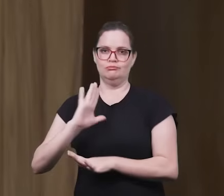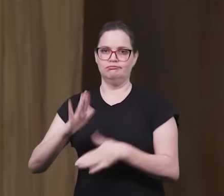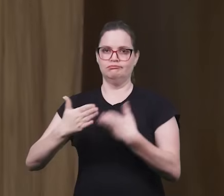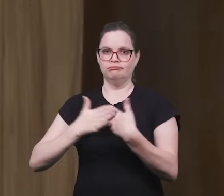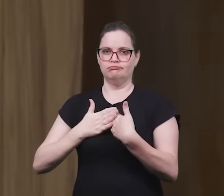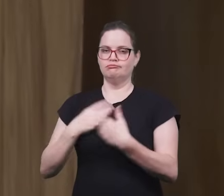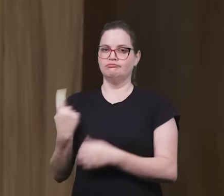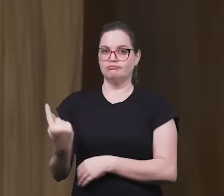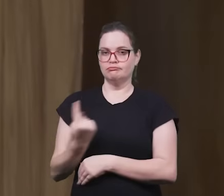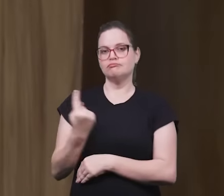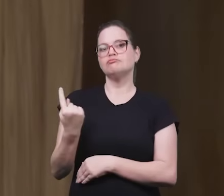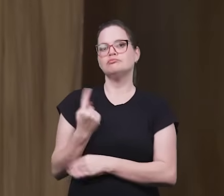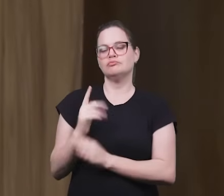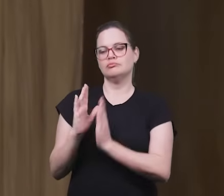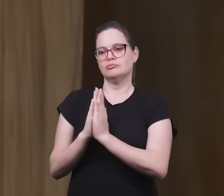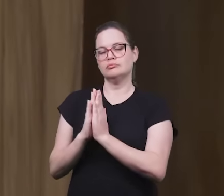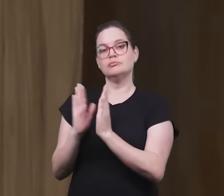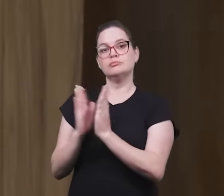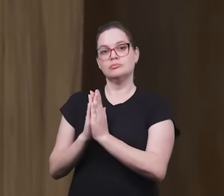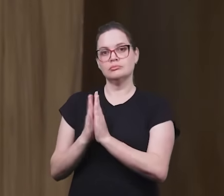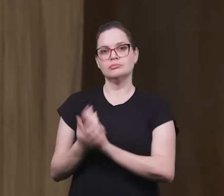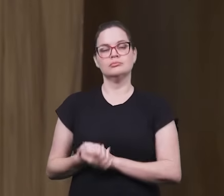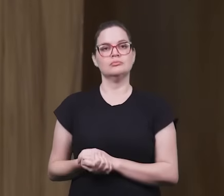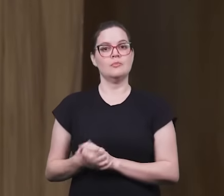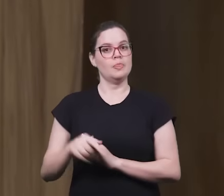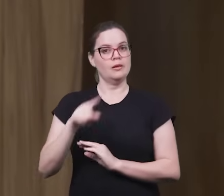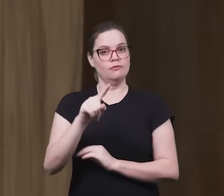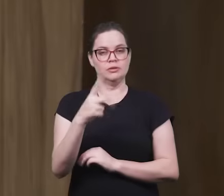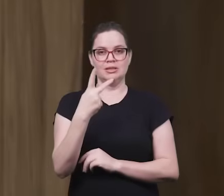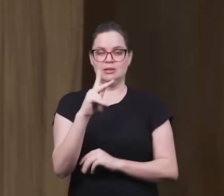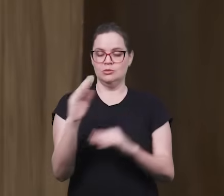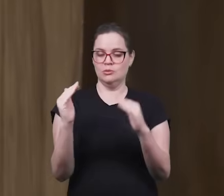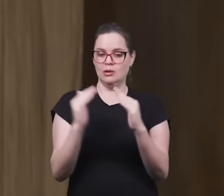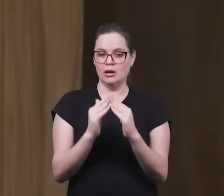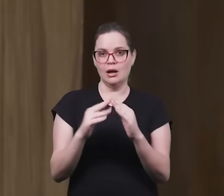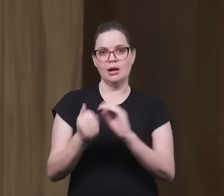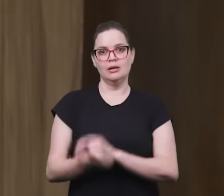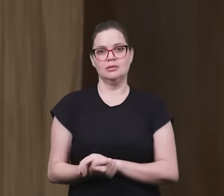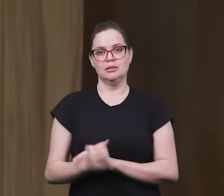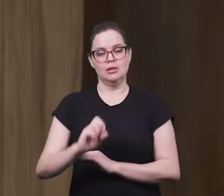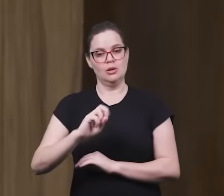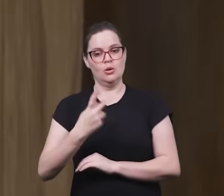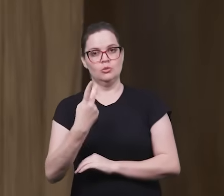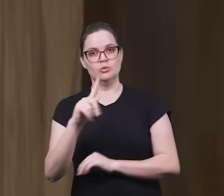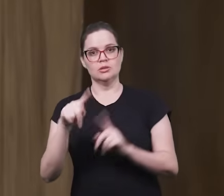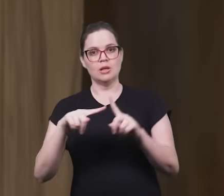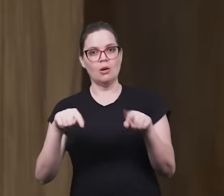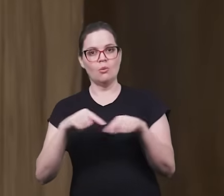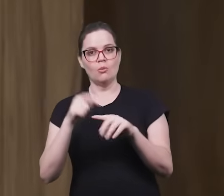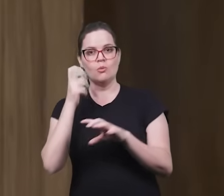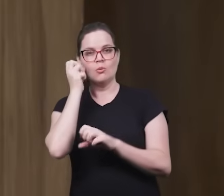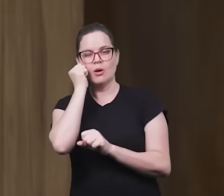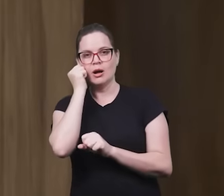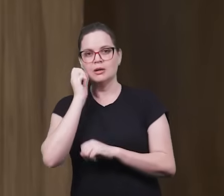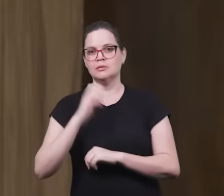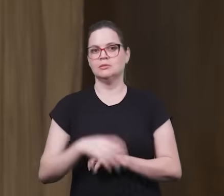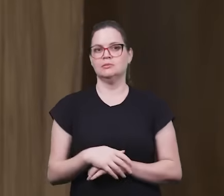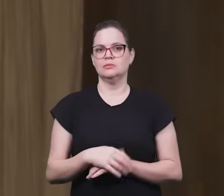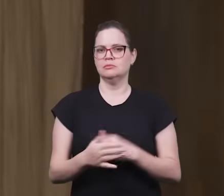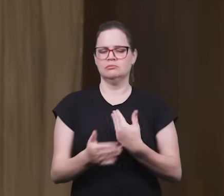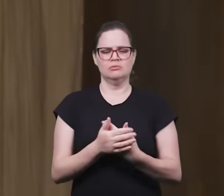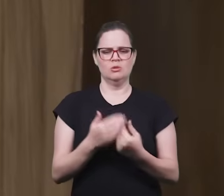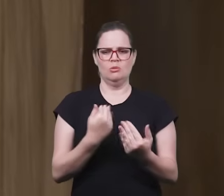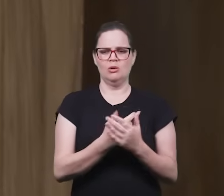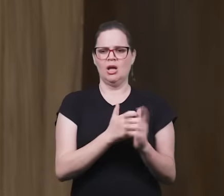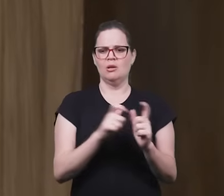está sozinho, quando você está na sua casa, no seu quarto, quando você está em